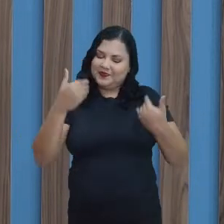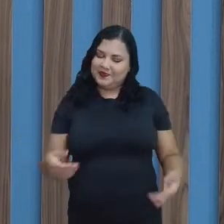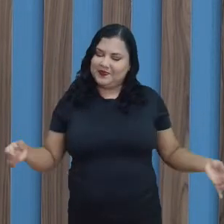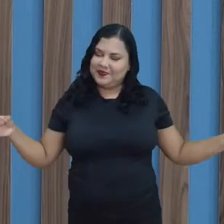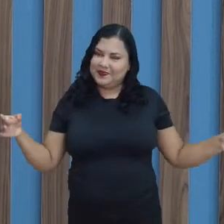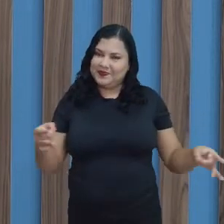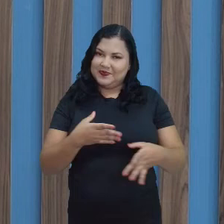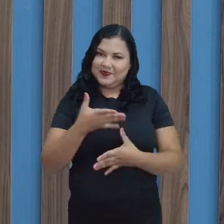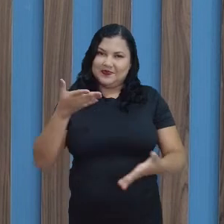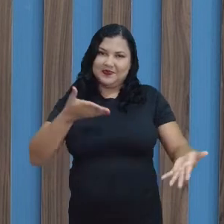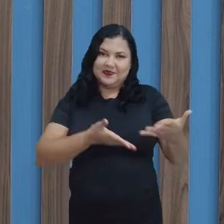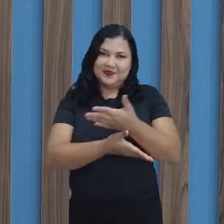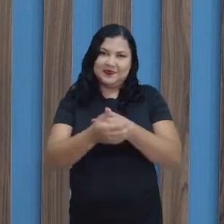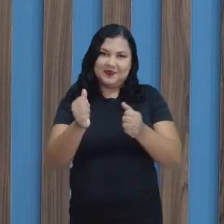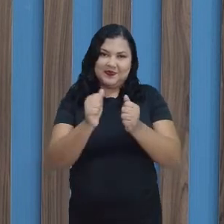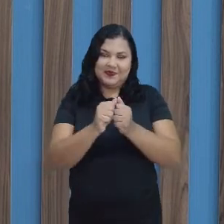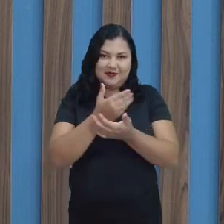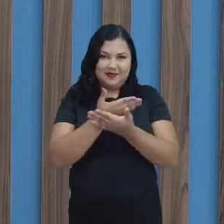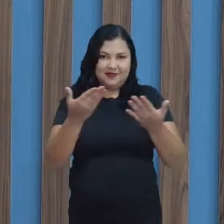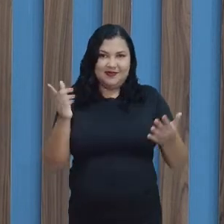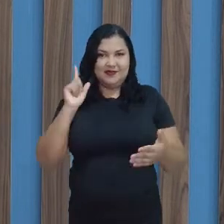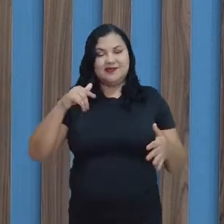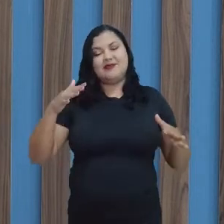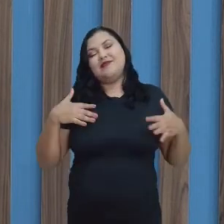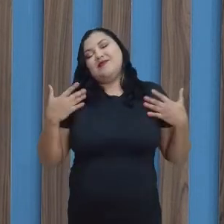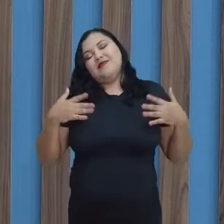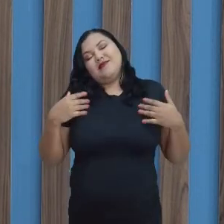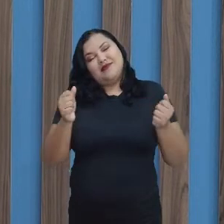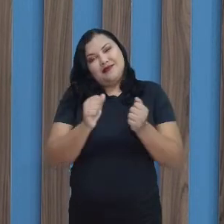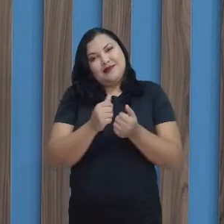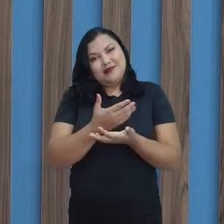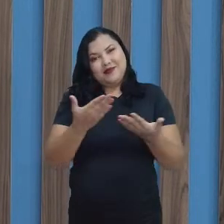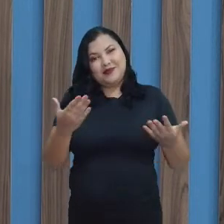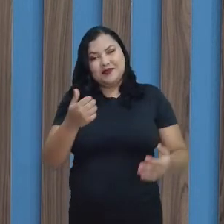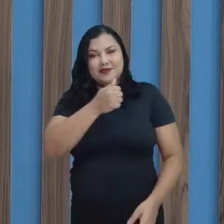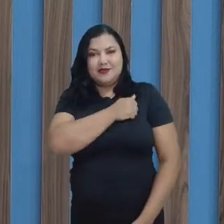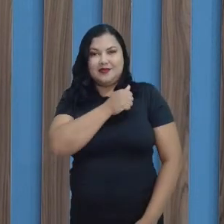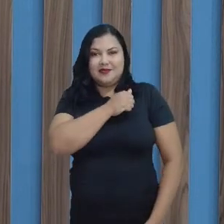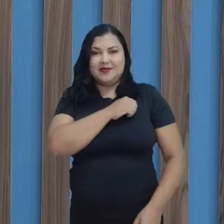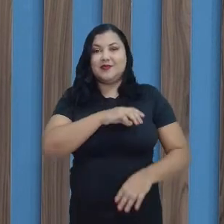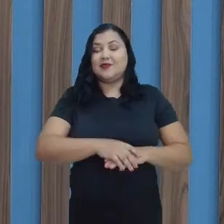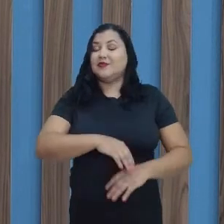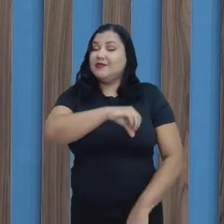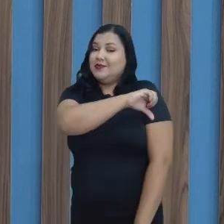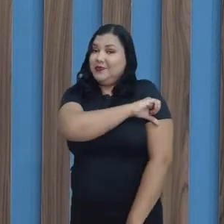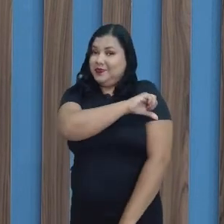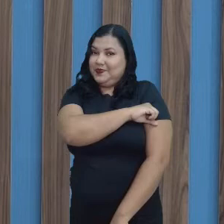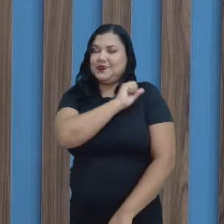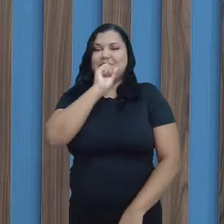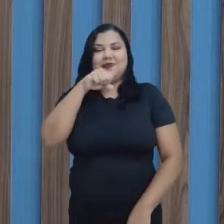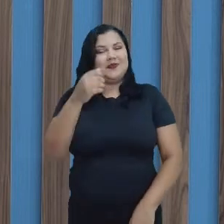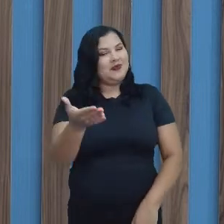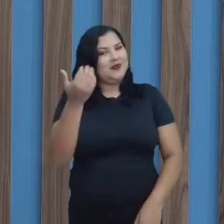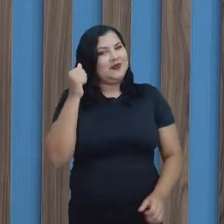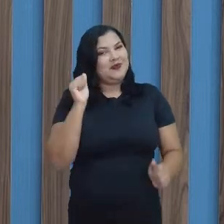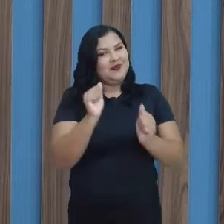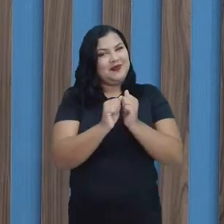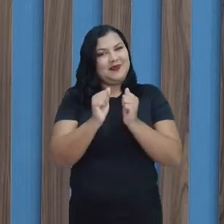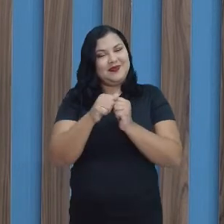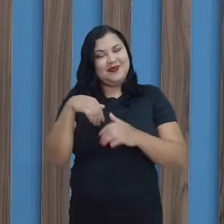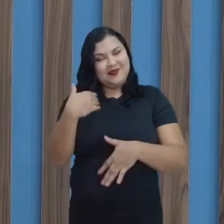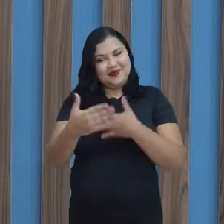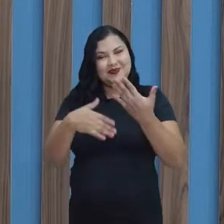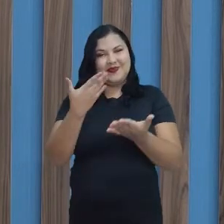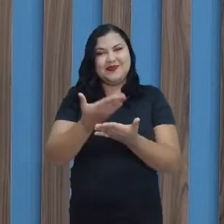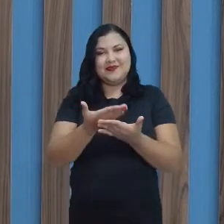para interagir com vocês, tá? É uma alegria estar com vocês, alunos e alunas do 9º ano. E vamos juntos nessa